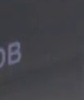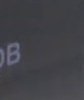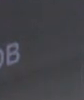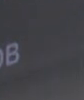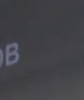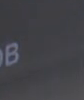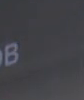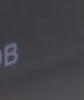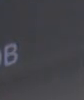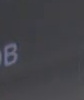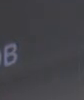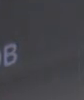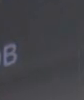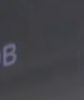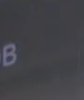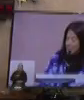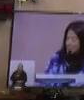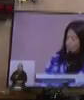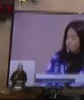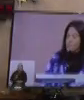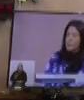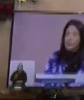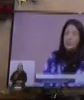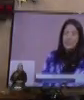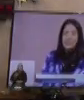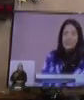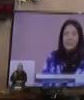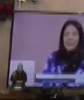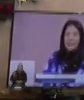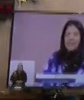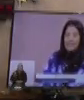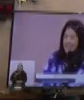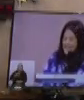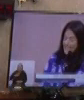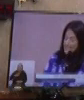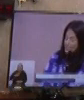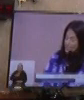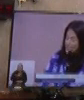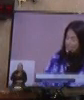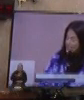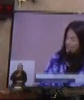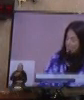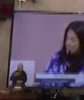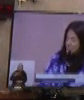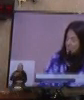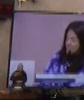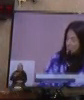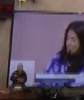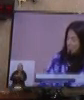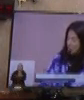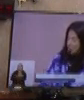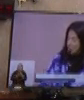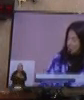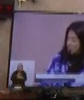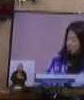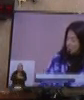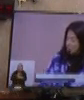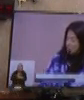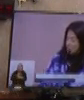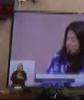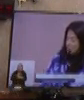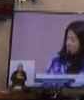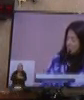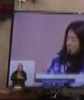cultura caxiense, o Financiarte. A última reformulação da lei municipal foi em 2018. O objetivo é se adequar à